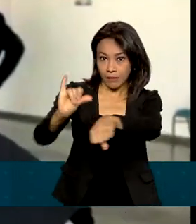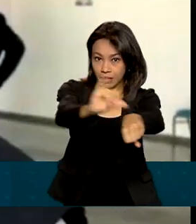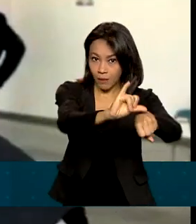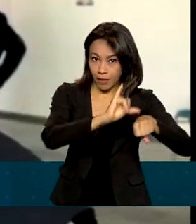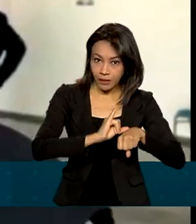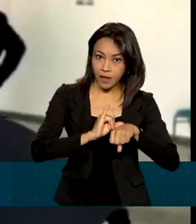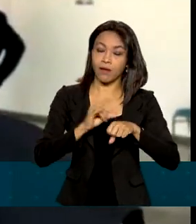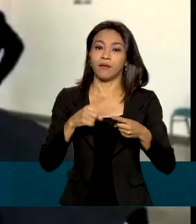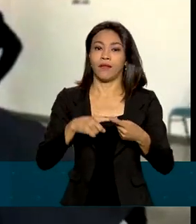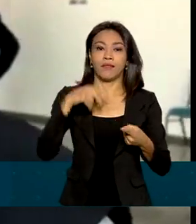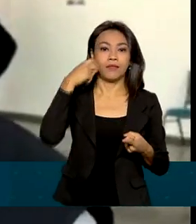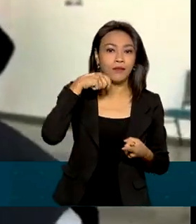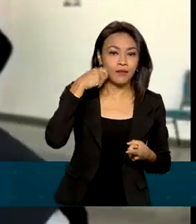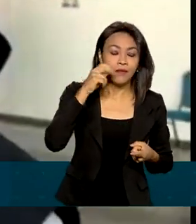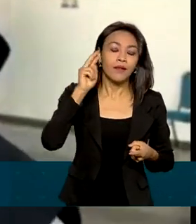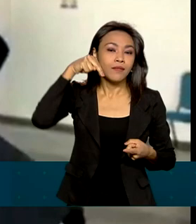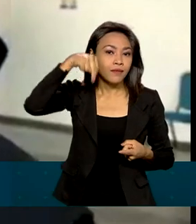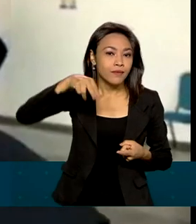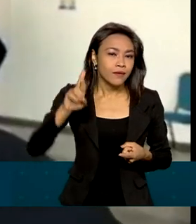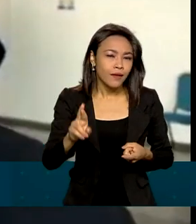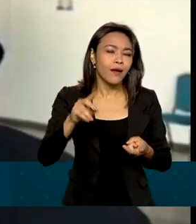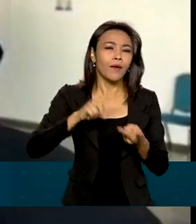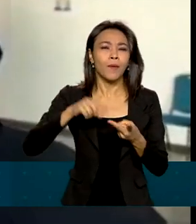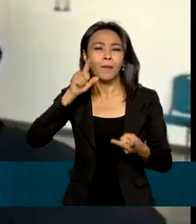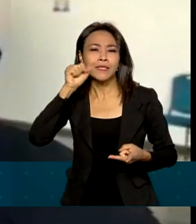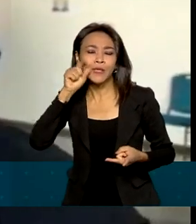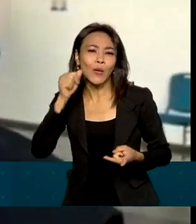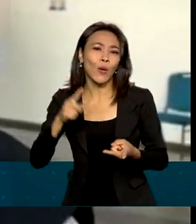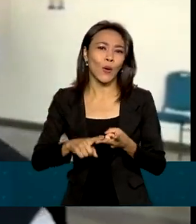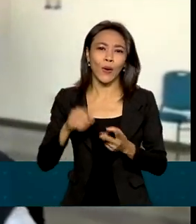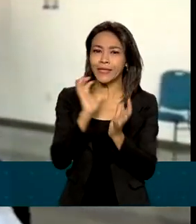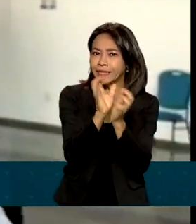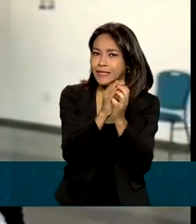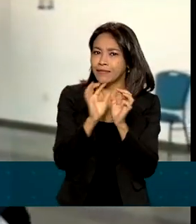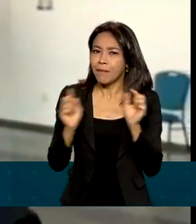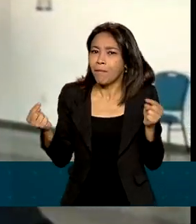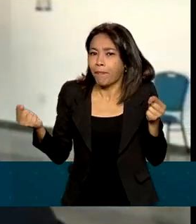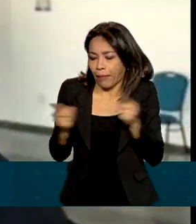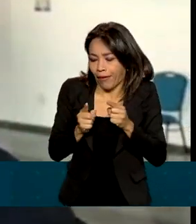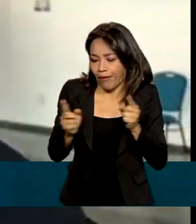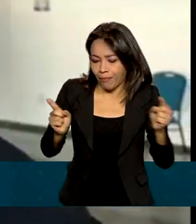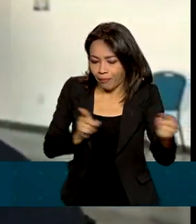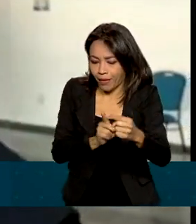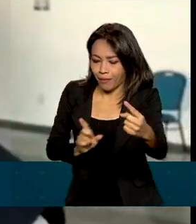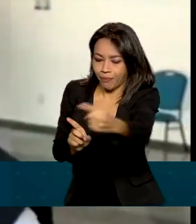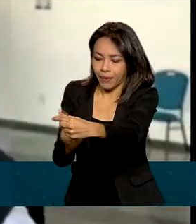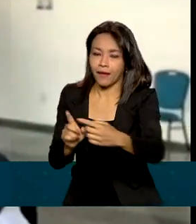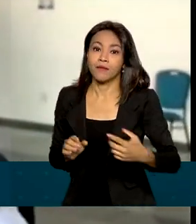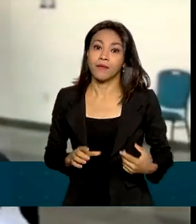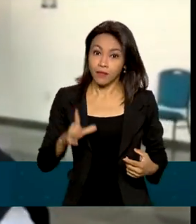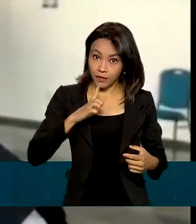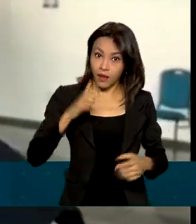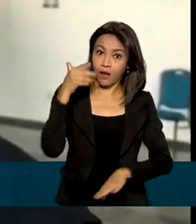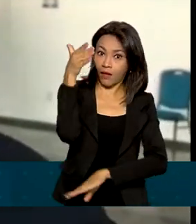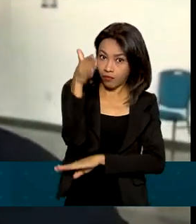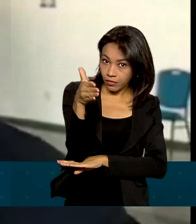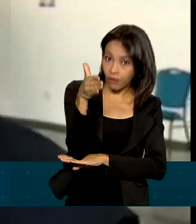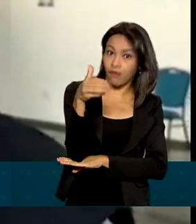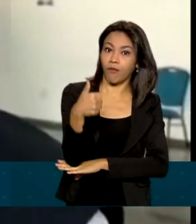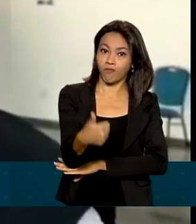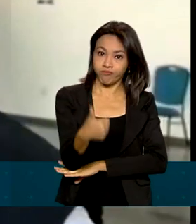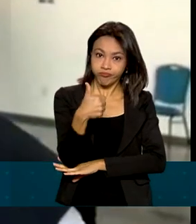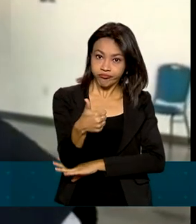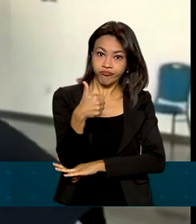para João Pessoa, Recife, Recife, Maceió. Você tem uma quantidade de quartos de hotel superlativa. Você tem